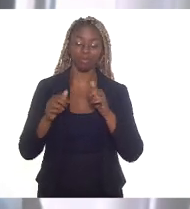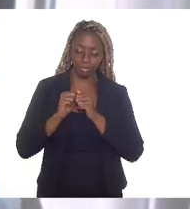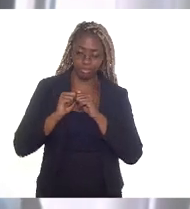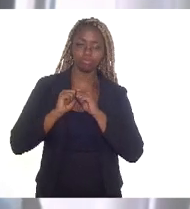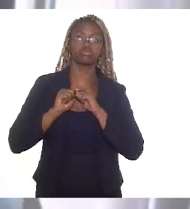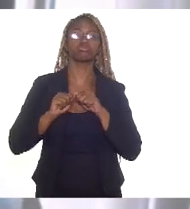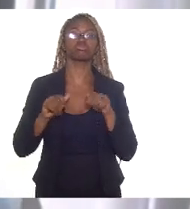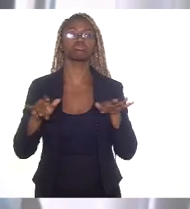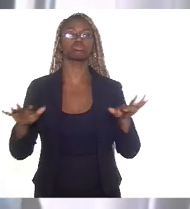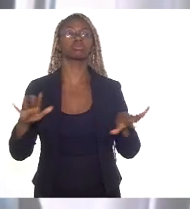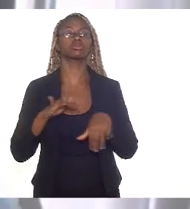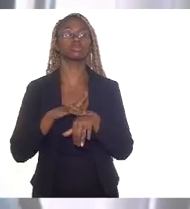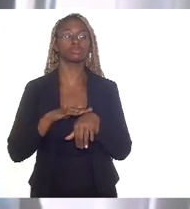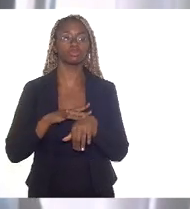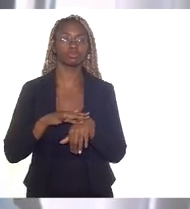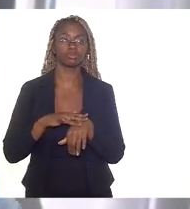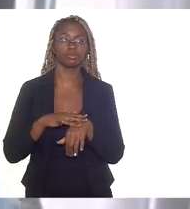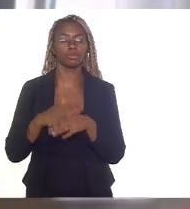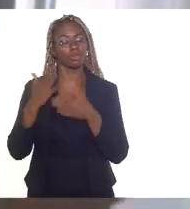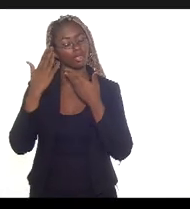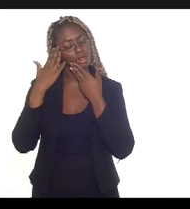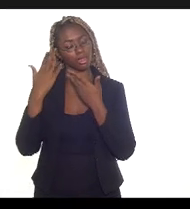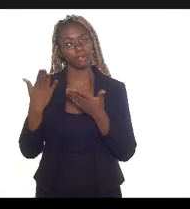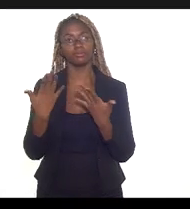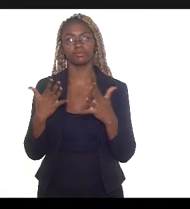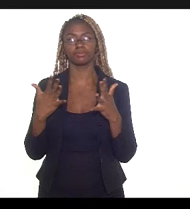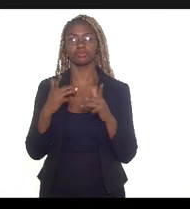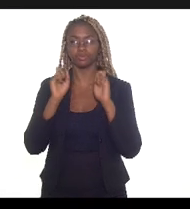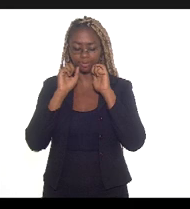a nossa aprovação. Parabéns, Alerj, muito obrigado.